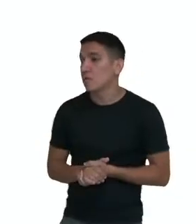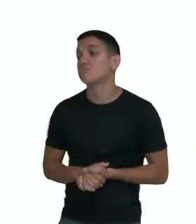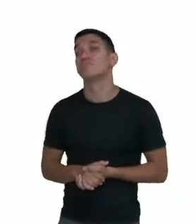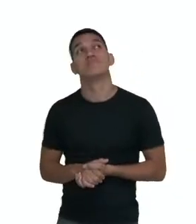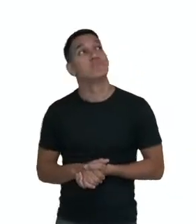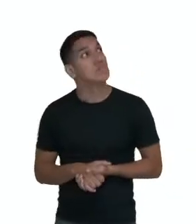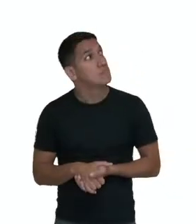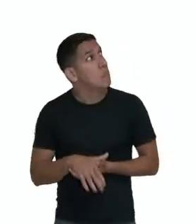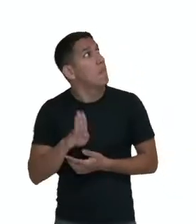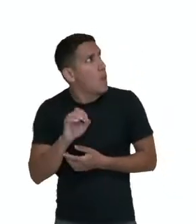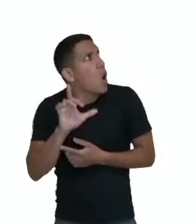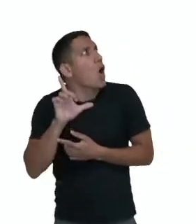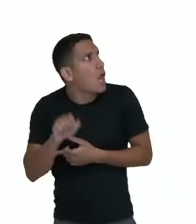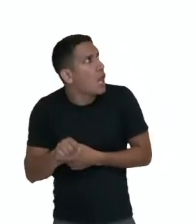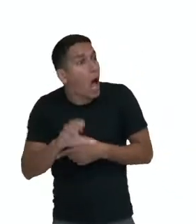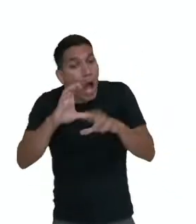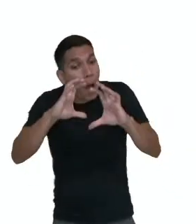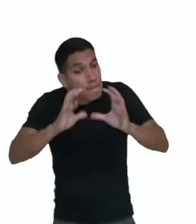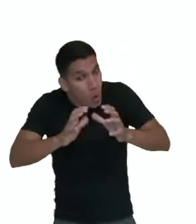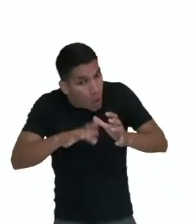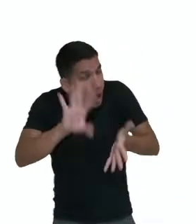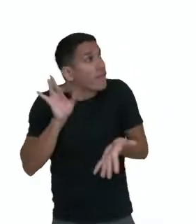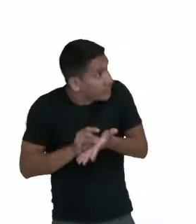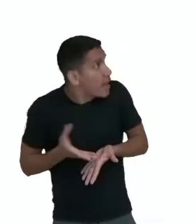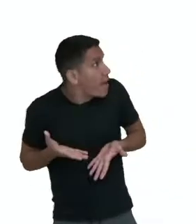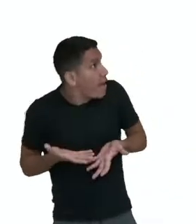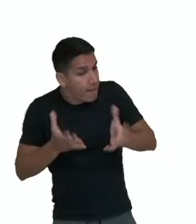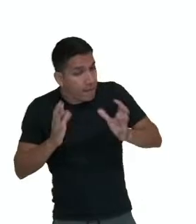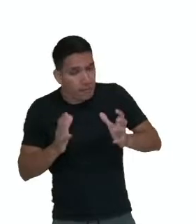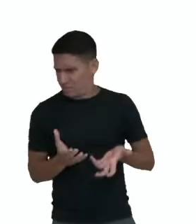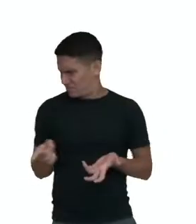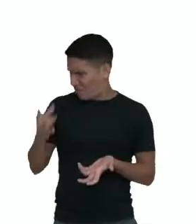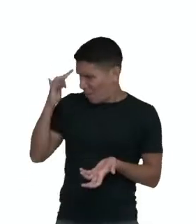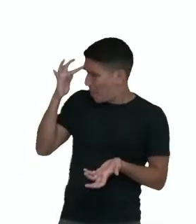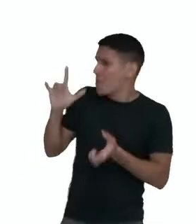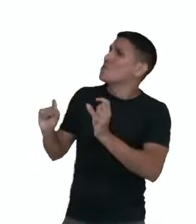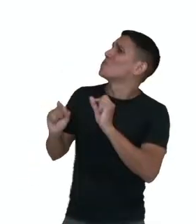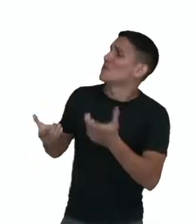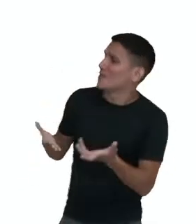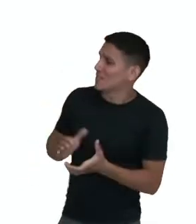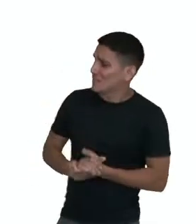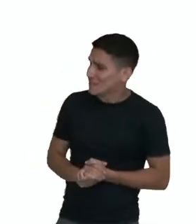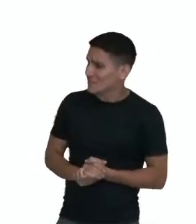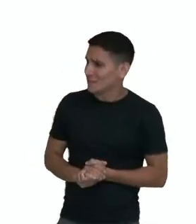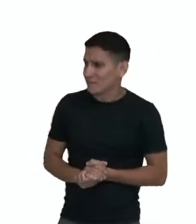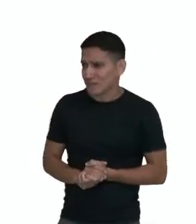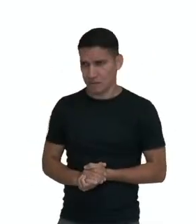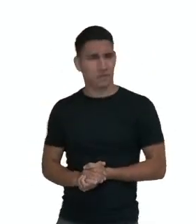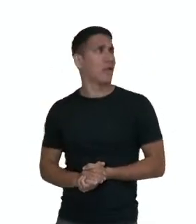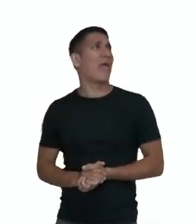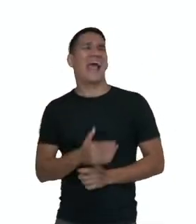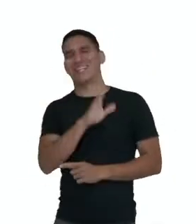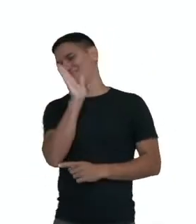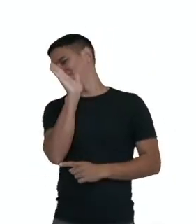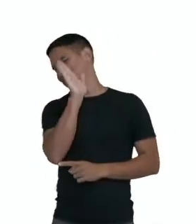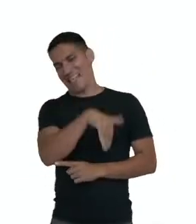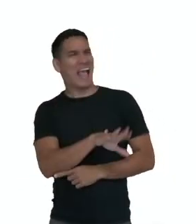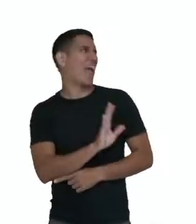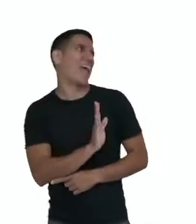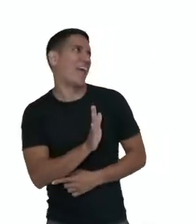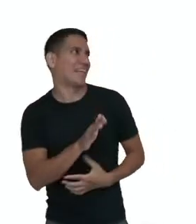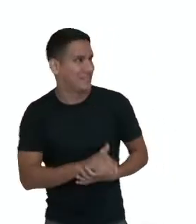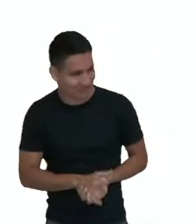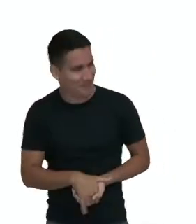bola, bola. Uma bola mesmo. Você pensou que fosse o quê?" "Nada não." O